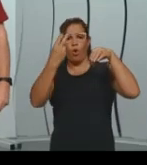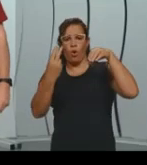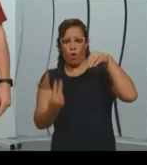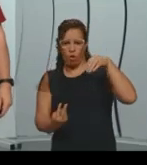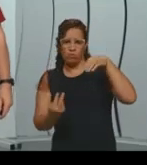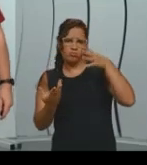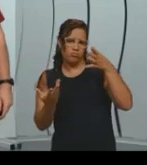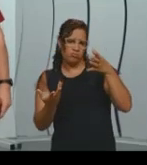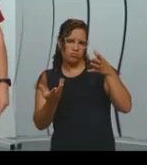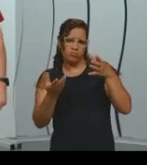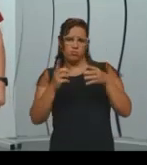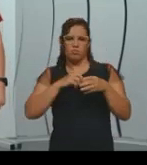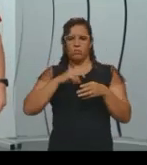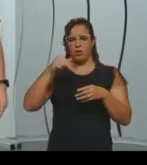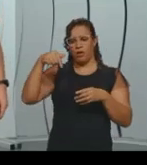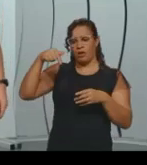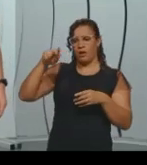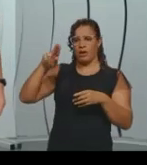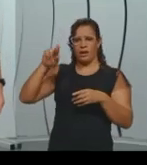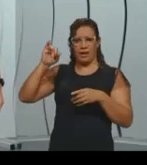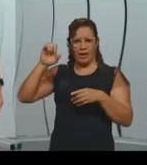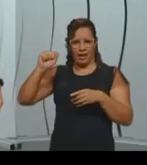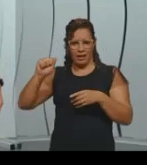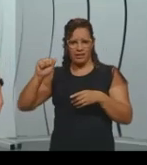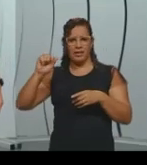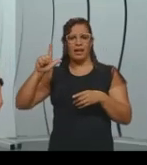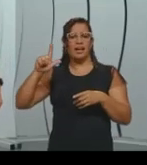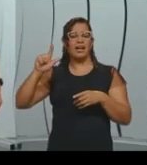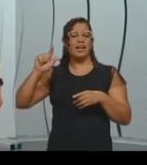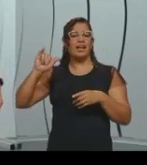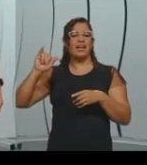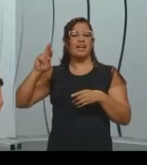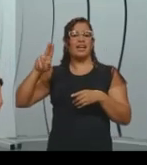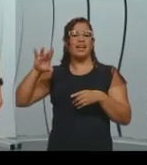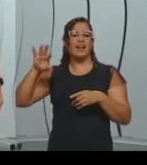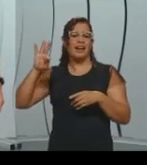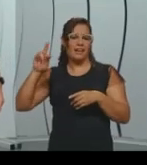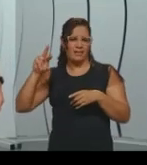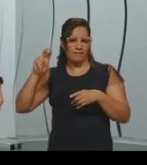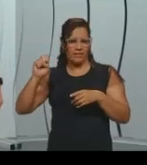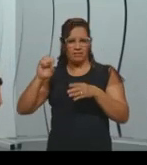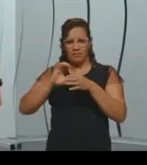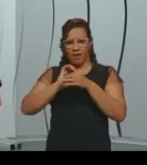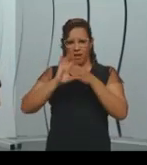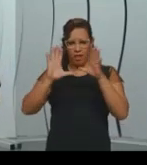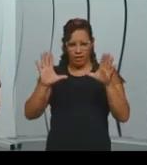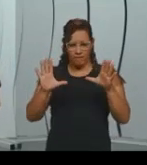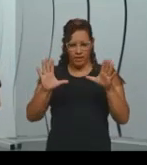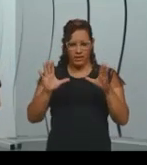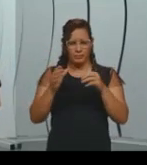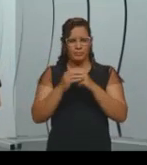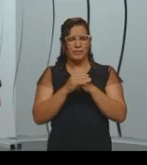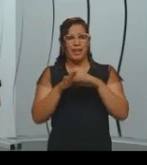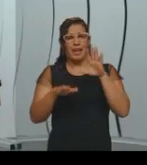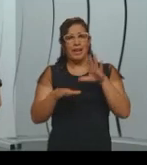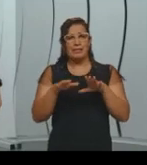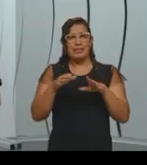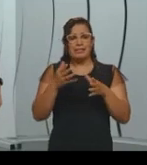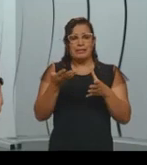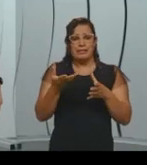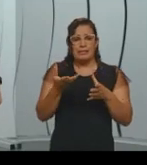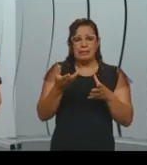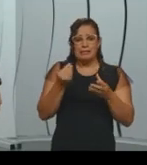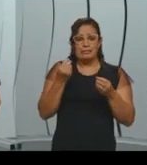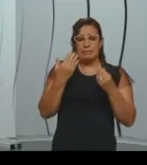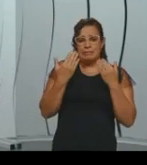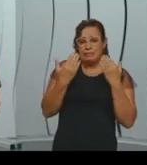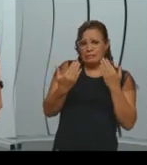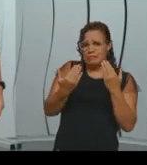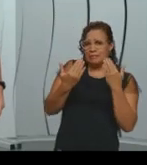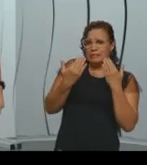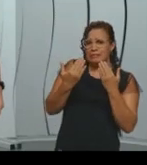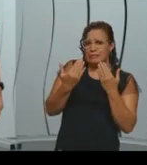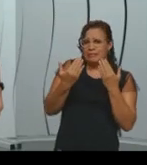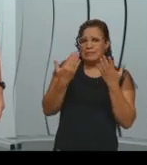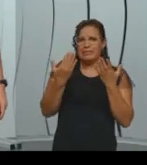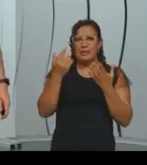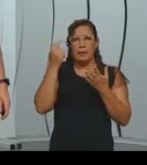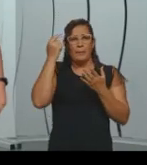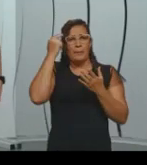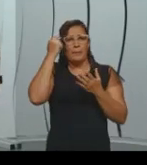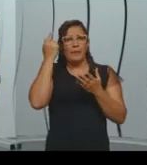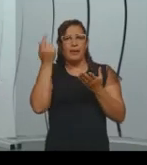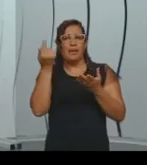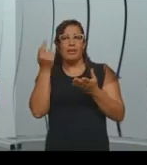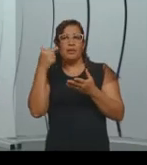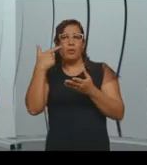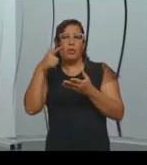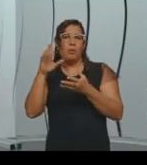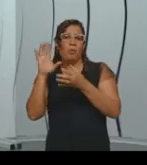quando estuda isso pela primeira vez, fica meio com o pé atrás, porque pensa que é um outro